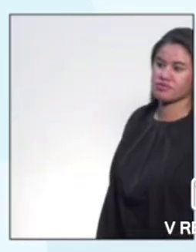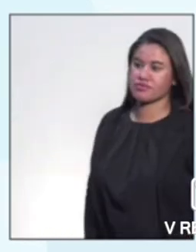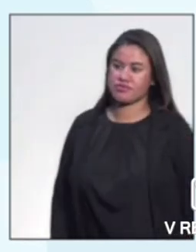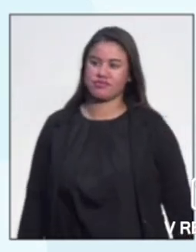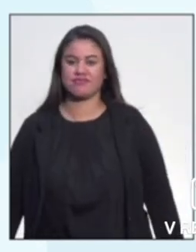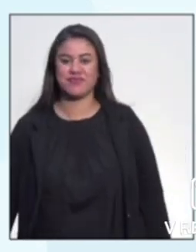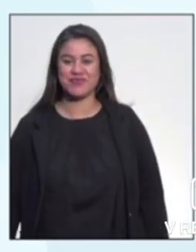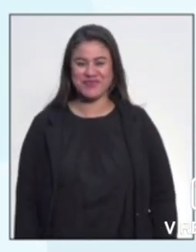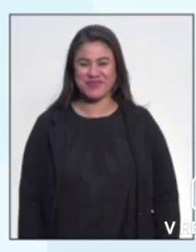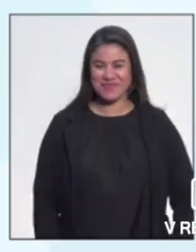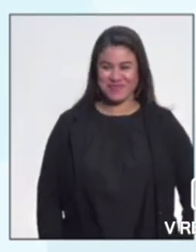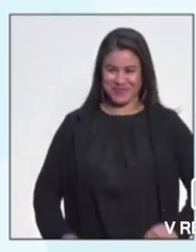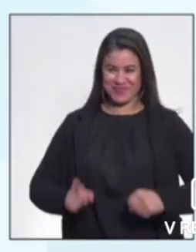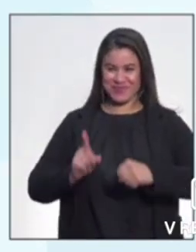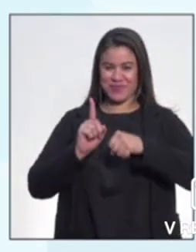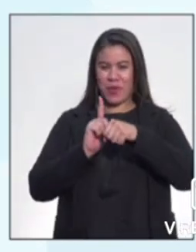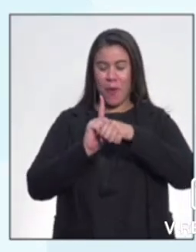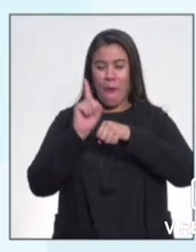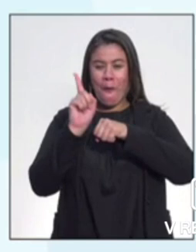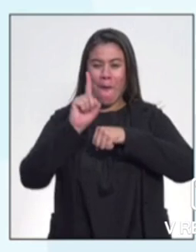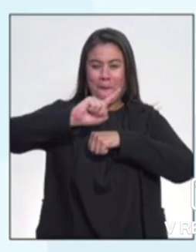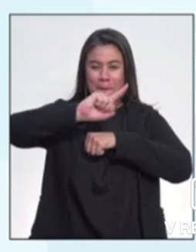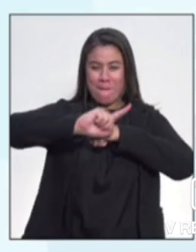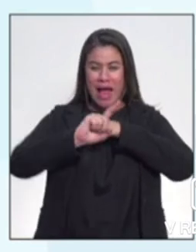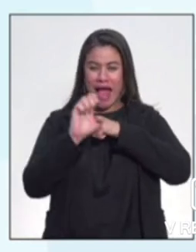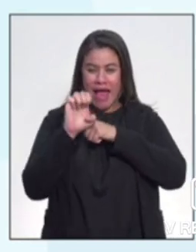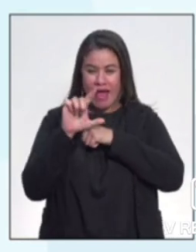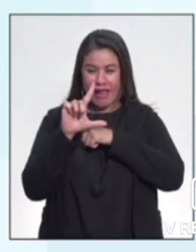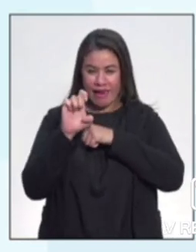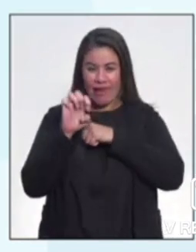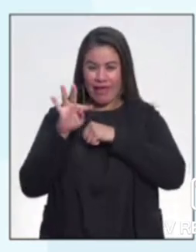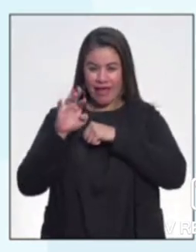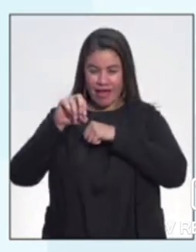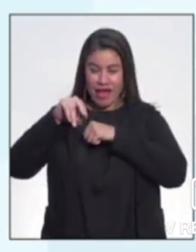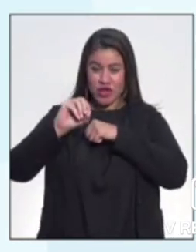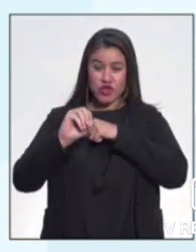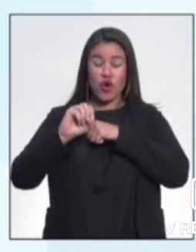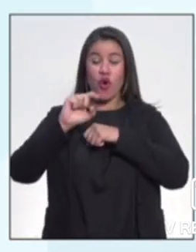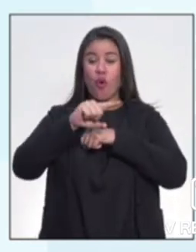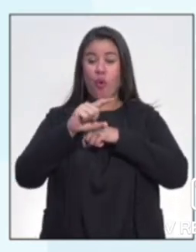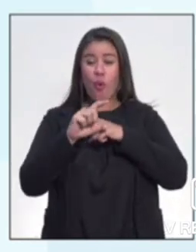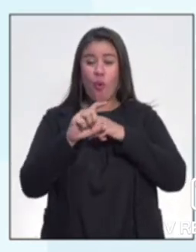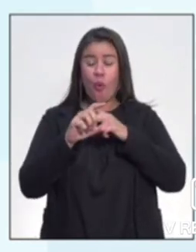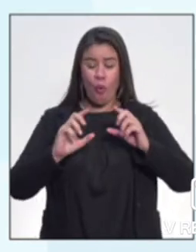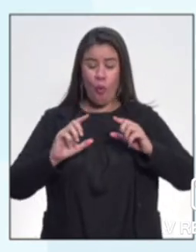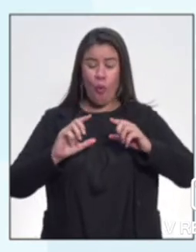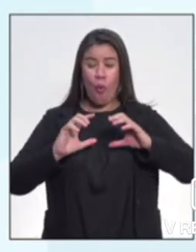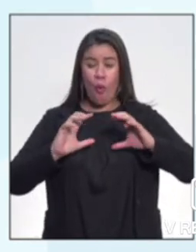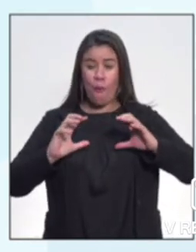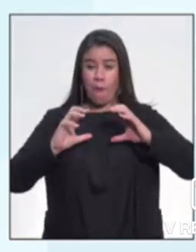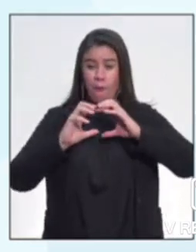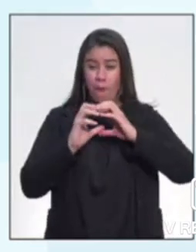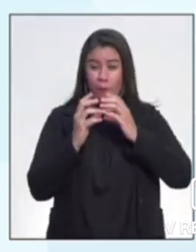elétrons aqui? Quando o elemento químico está no teu estado fundamental, ele se apresenta assim. Se